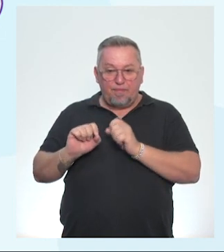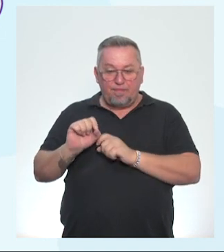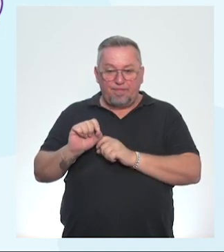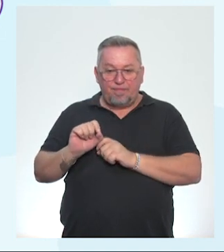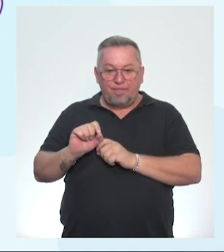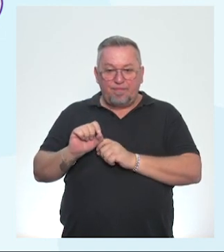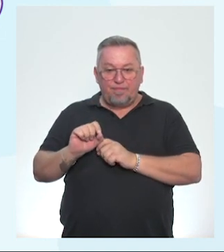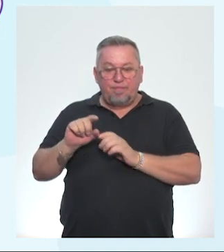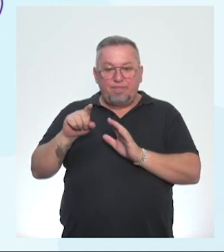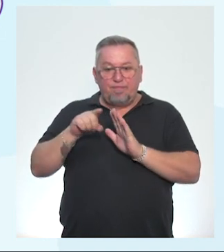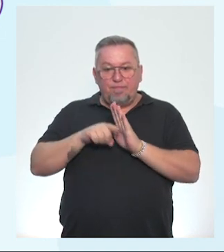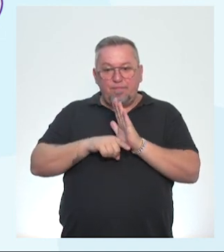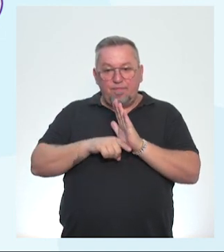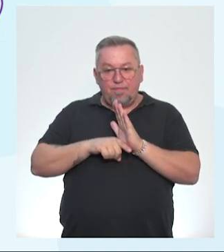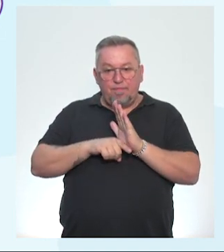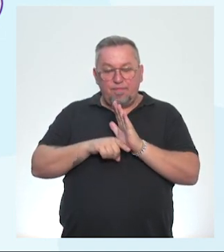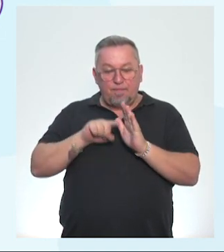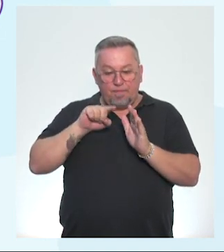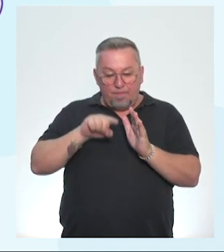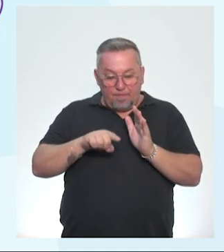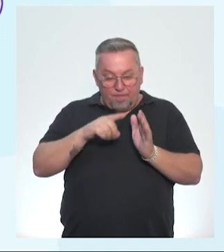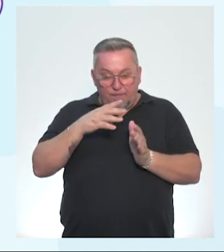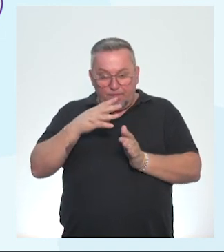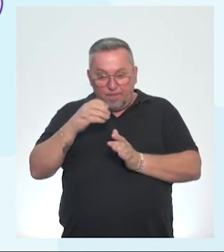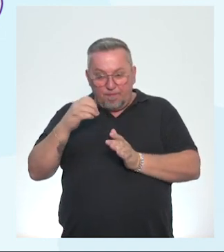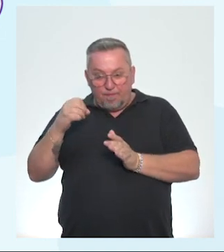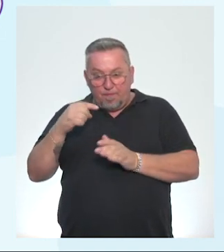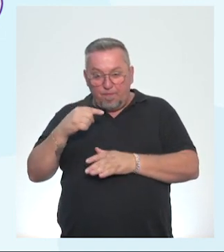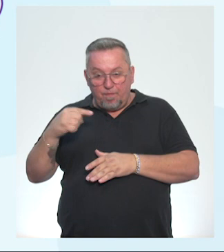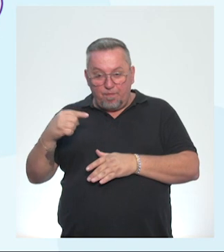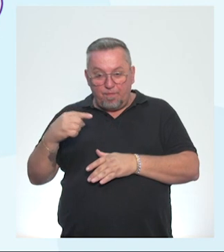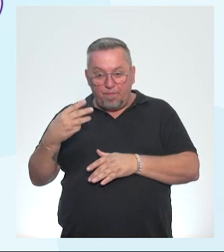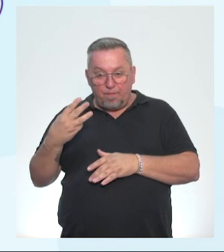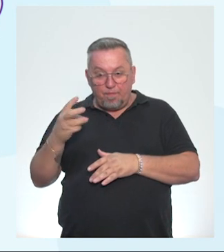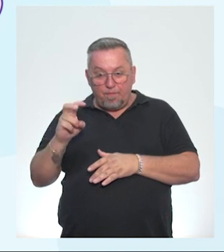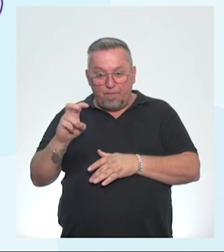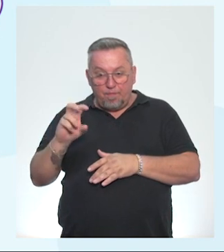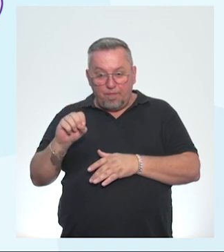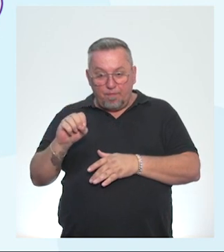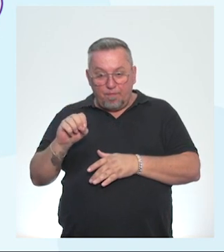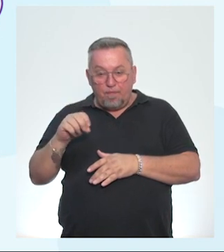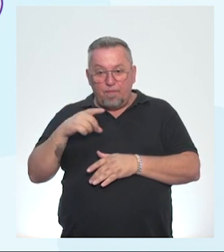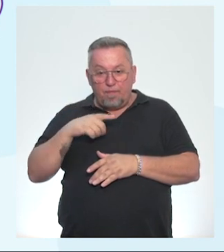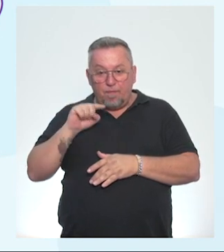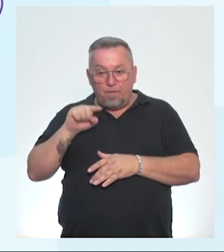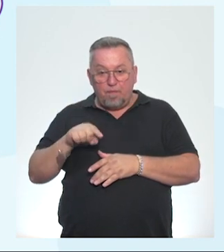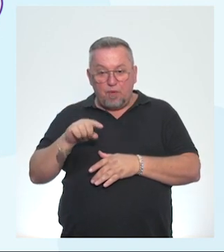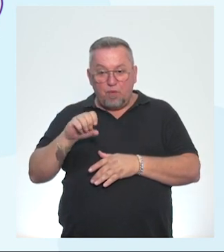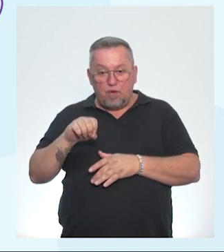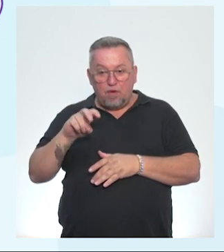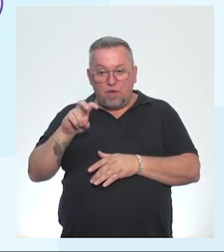a subtração. 1.400 menos 350, temos aí